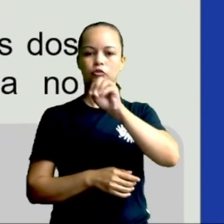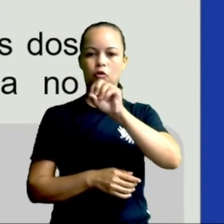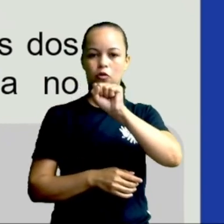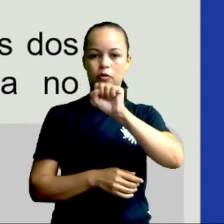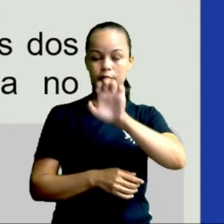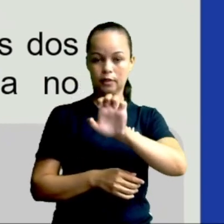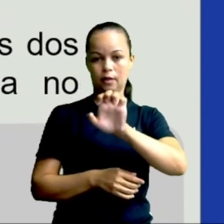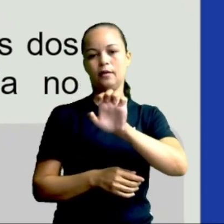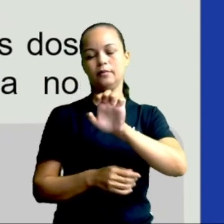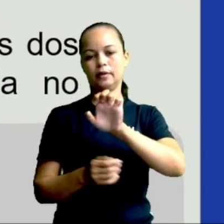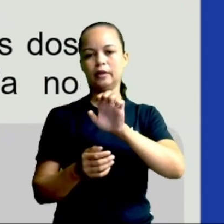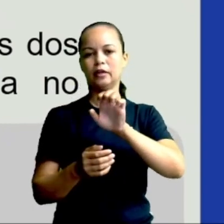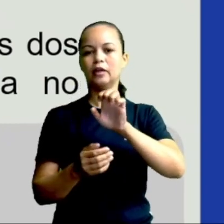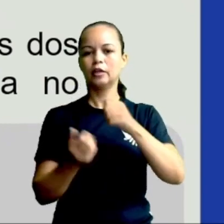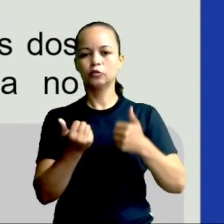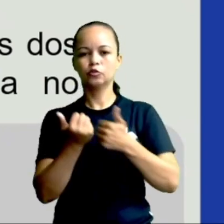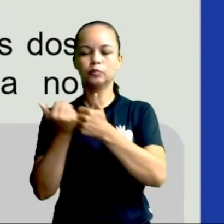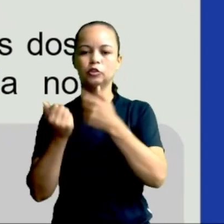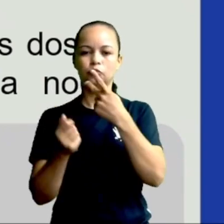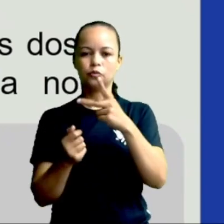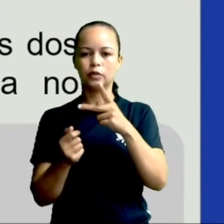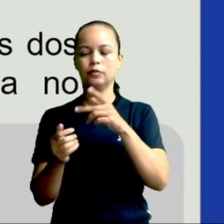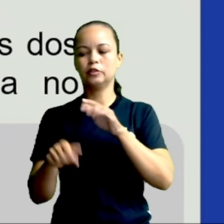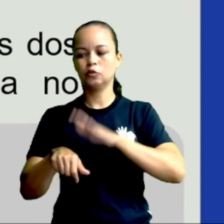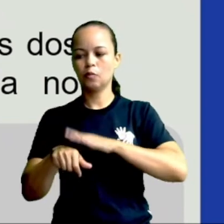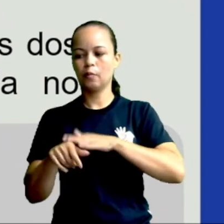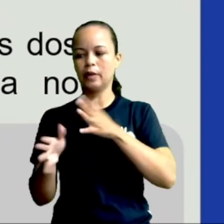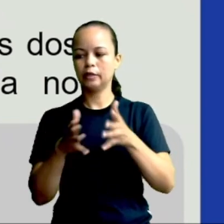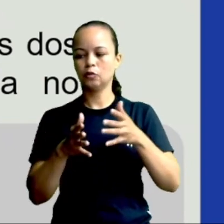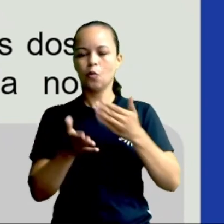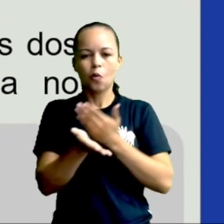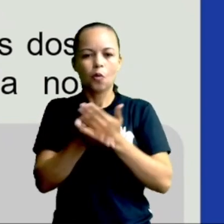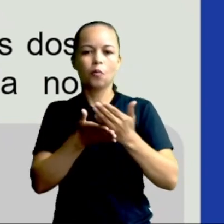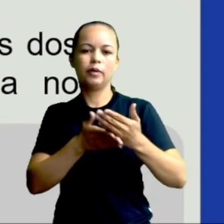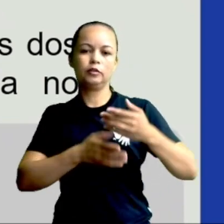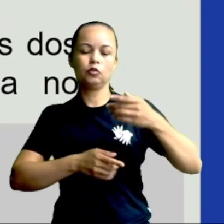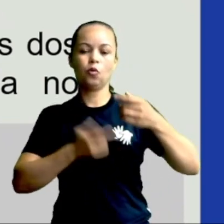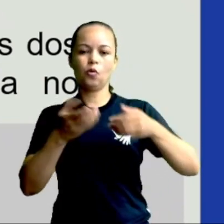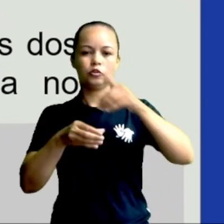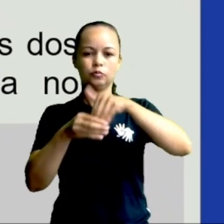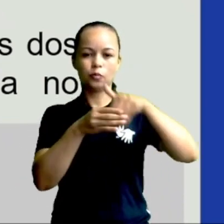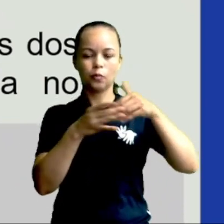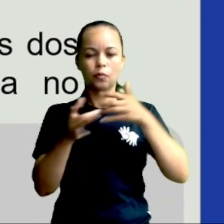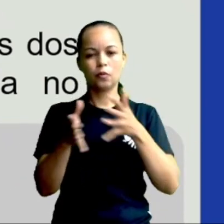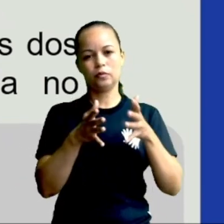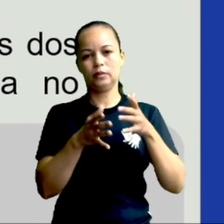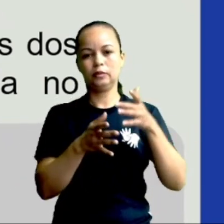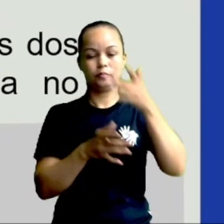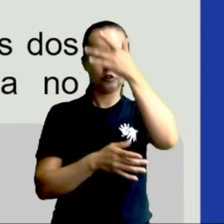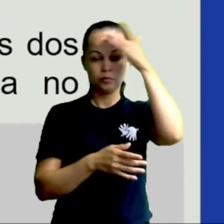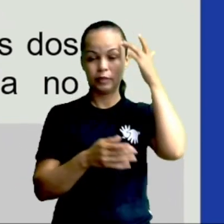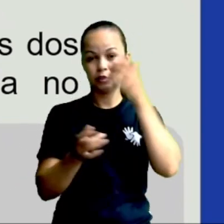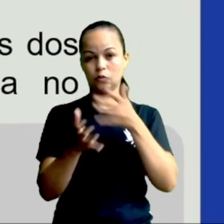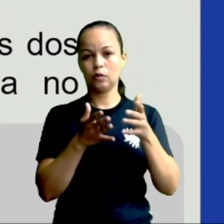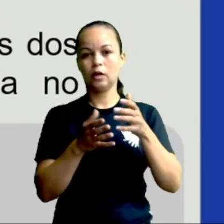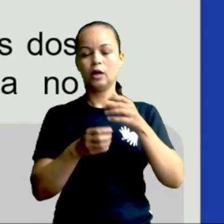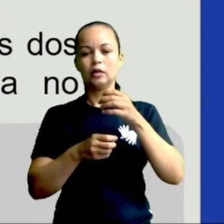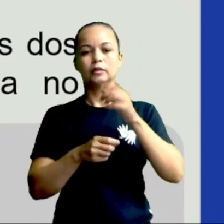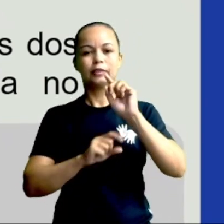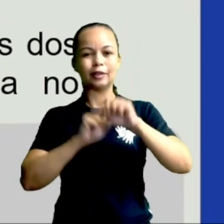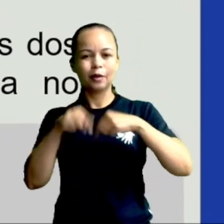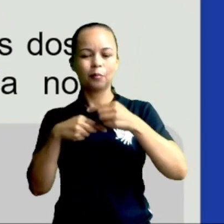Nesse momento, começaram os esforços dos políticos para reconstruir a democracia no Brasil após